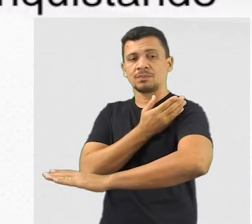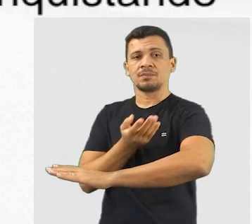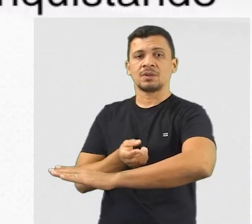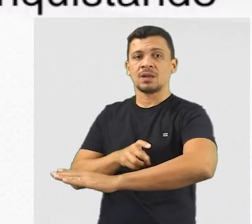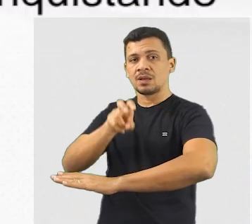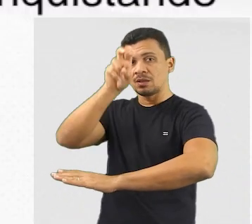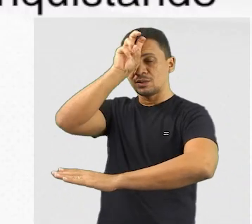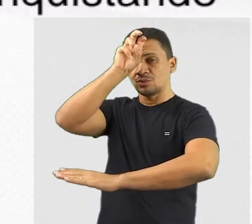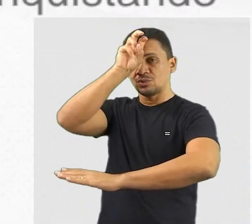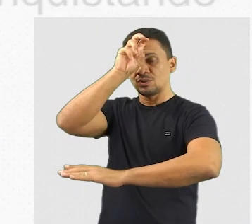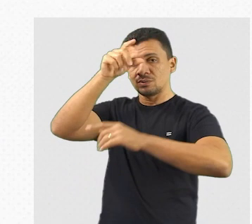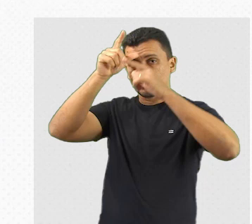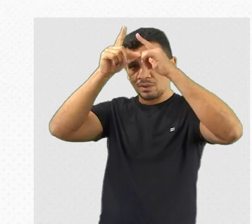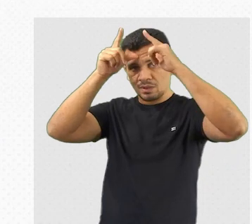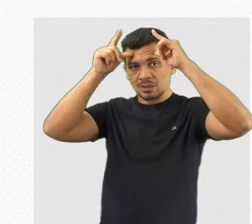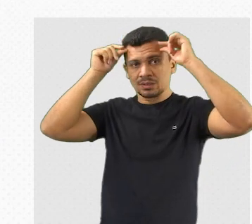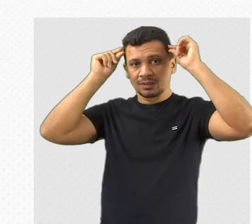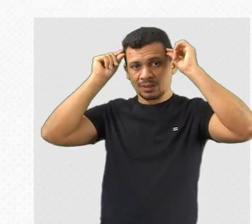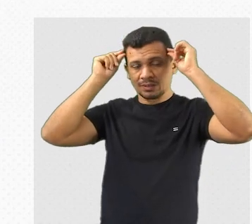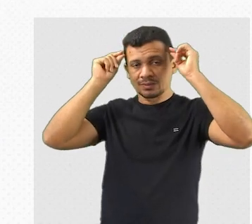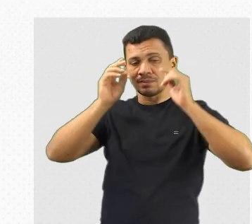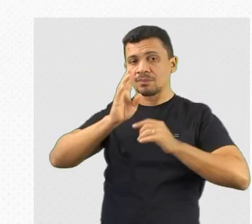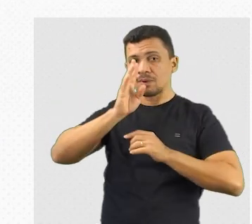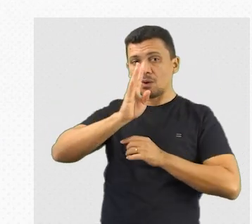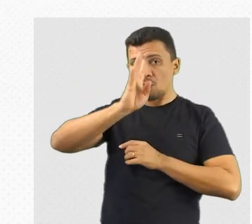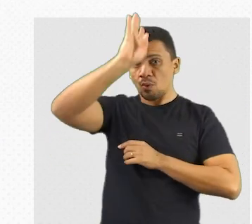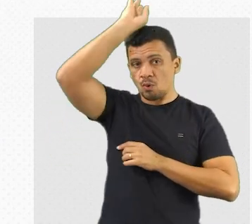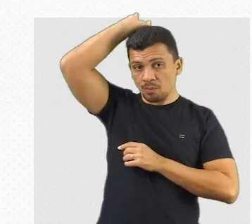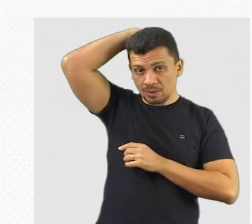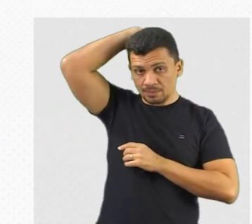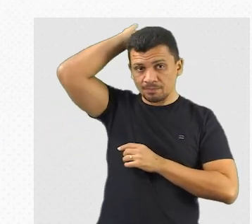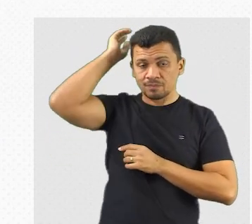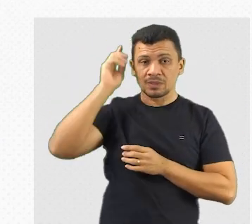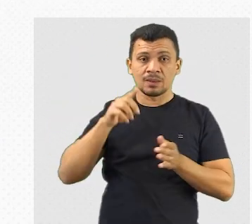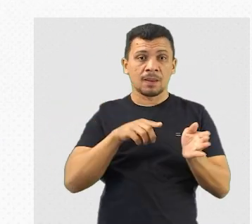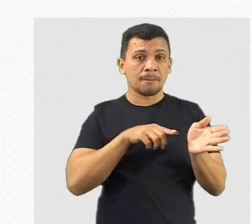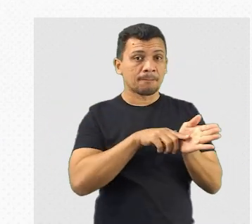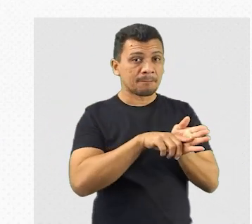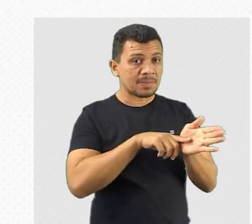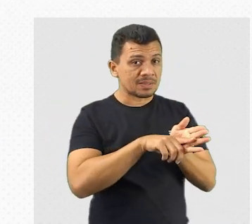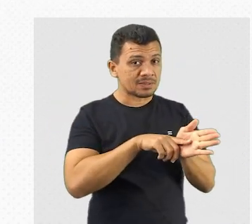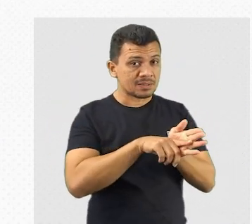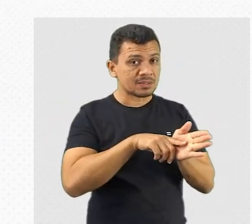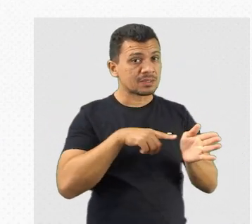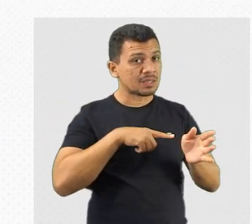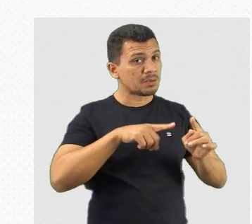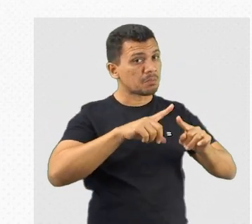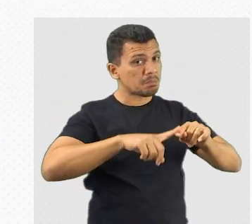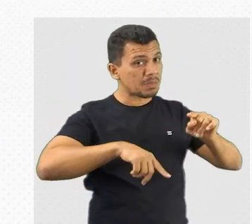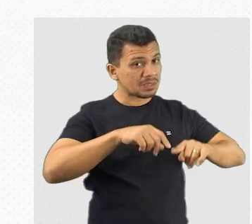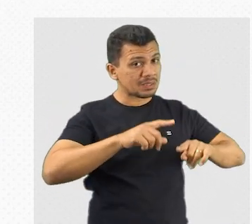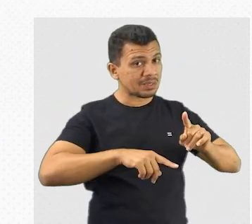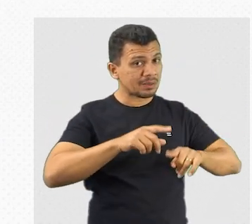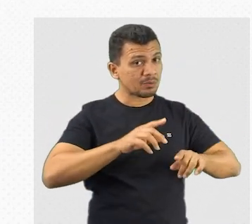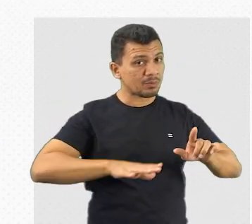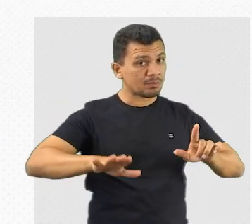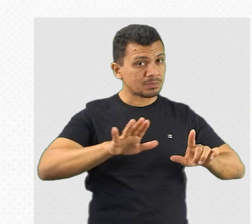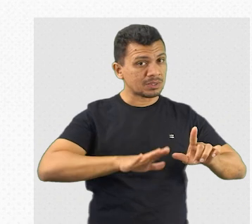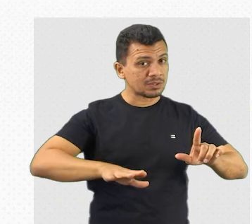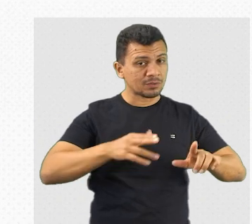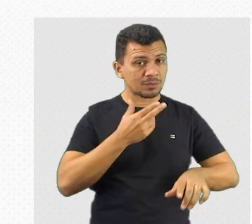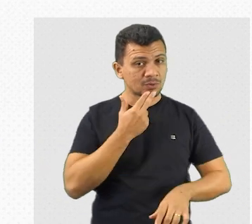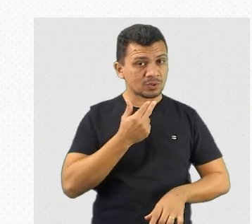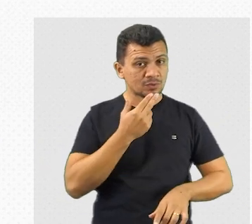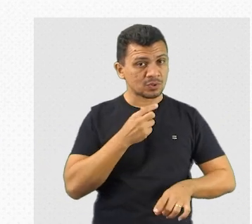Grécia, Roma, entre outras coisas. Agora, pesquisem mais, porque a gente tem um material gigante aí na plataforma com só vídeos aqui no